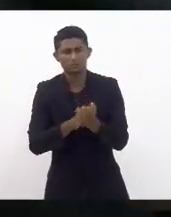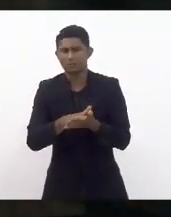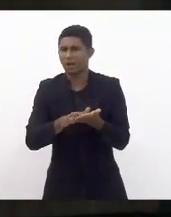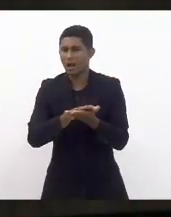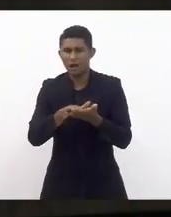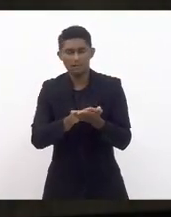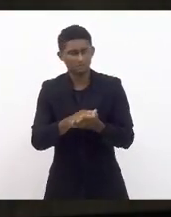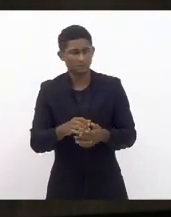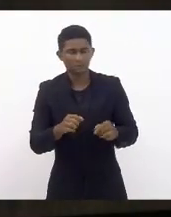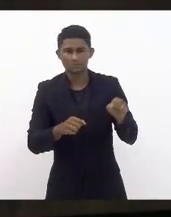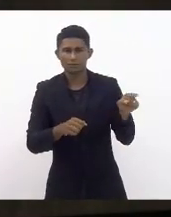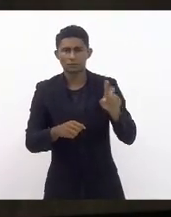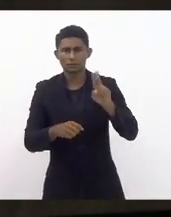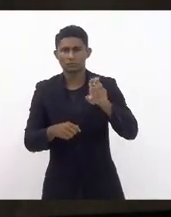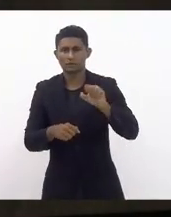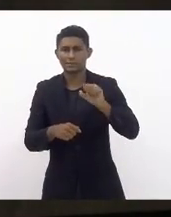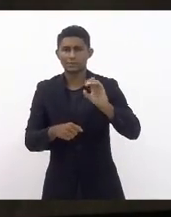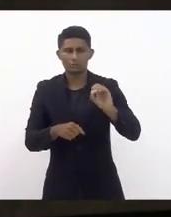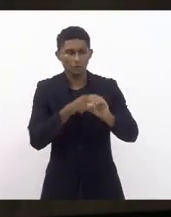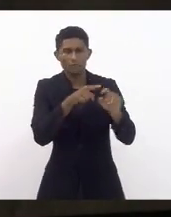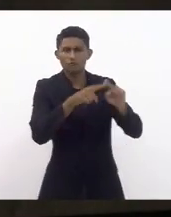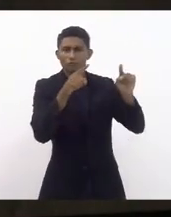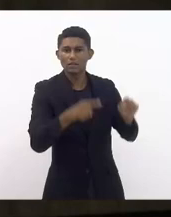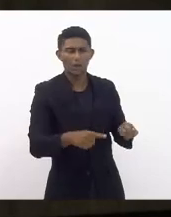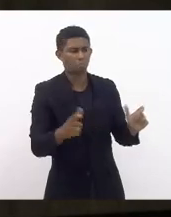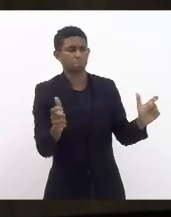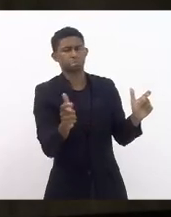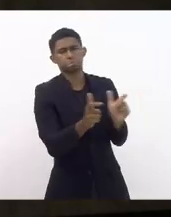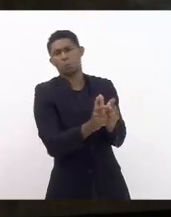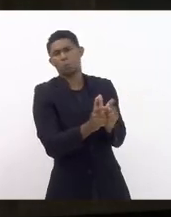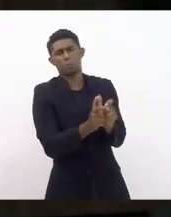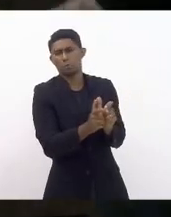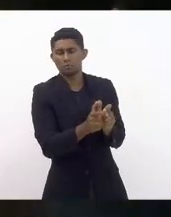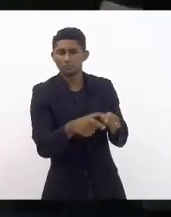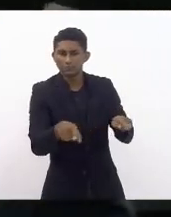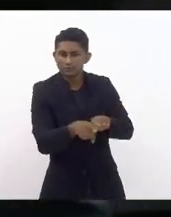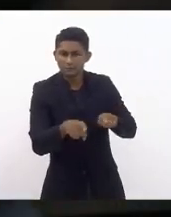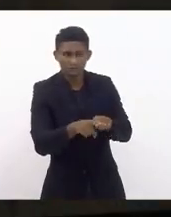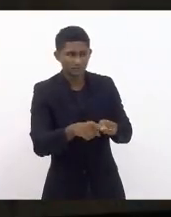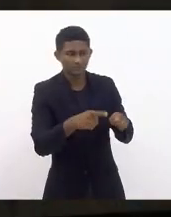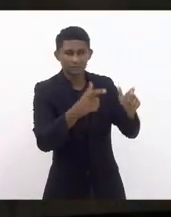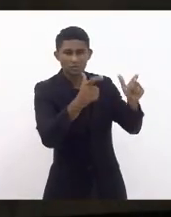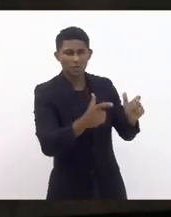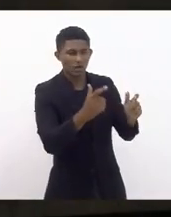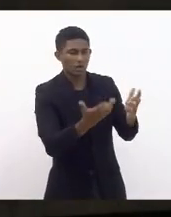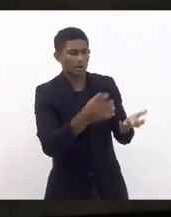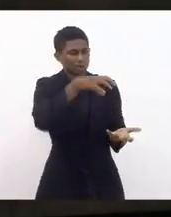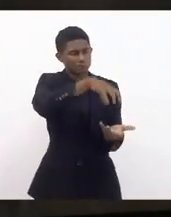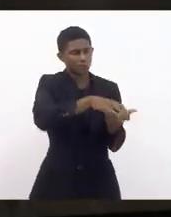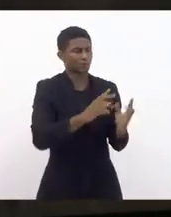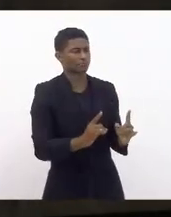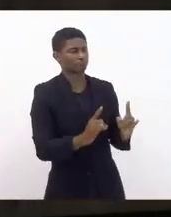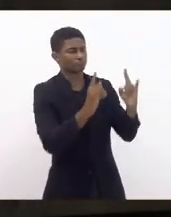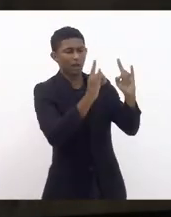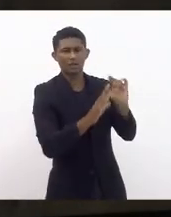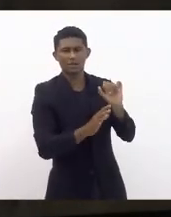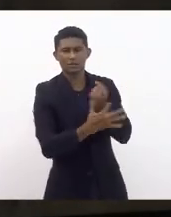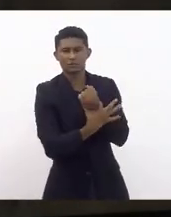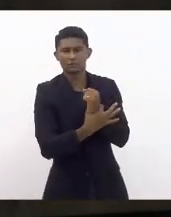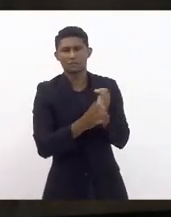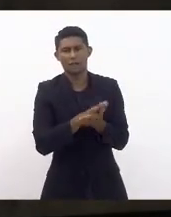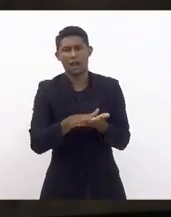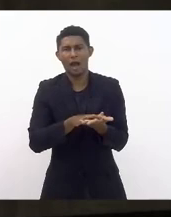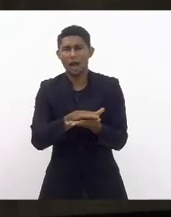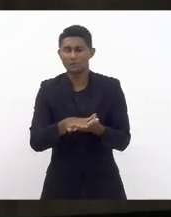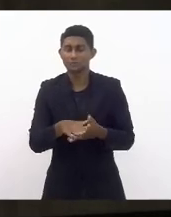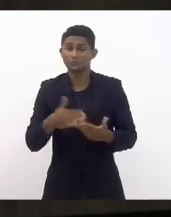A UESO não tem quadro técnico. Não garantiu uma sede. Não garantiu uma sede. Então, realmente, o que nós